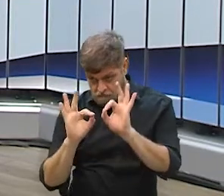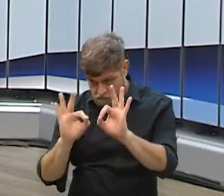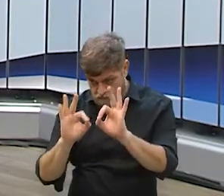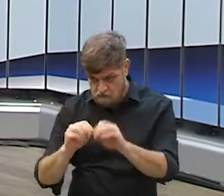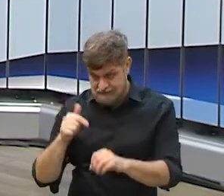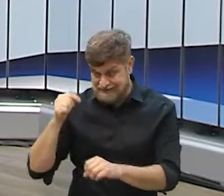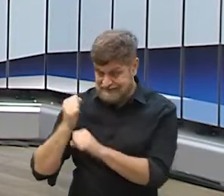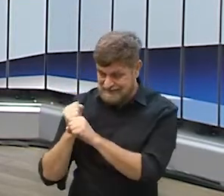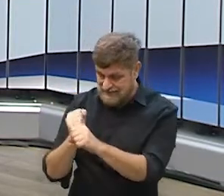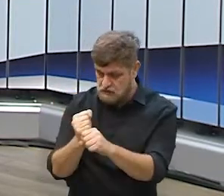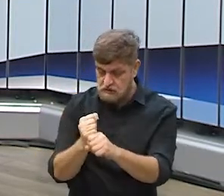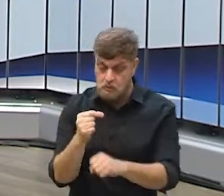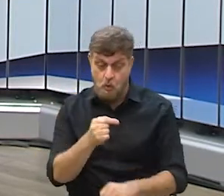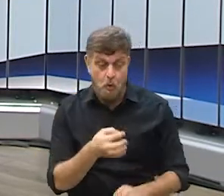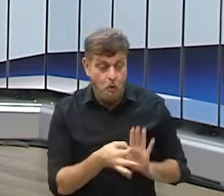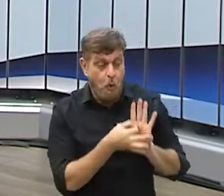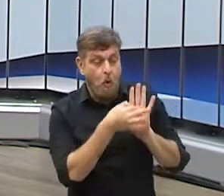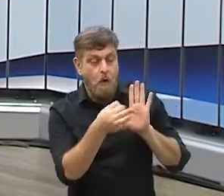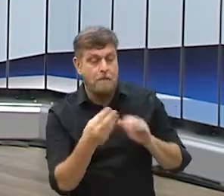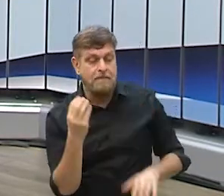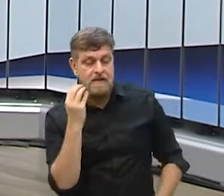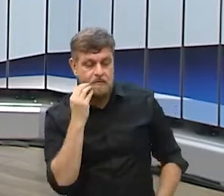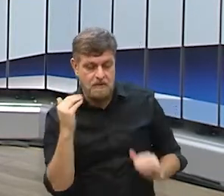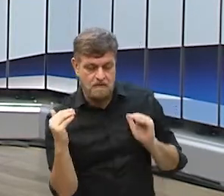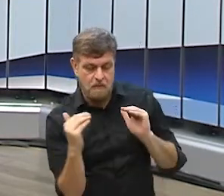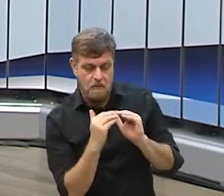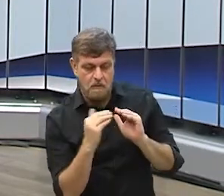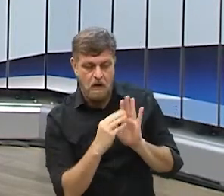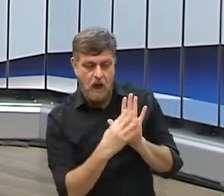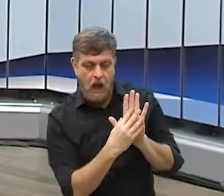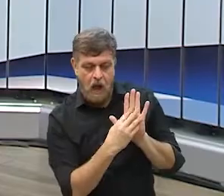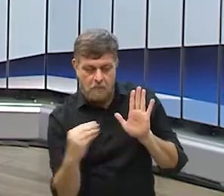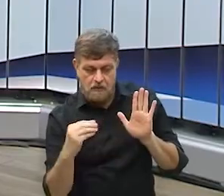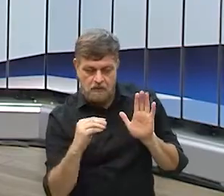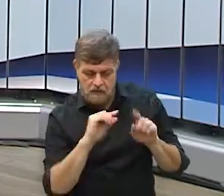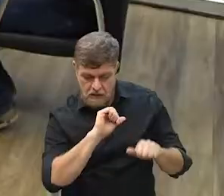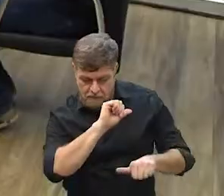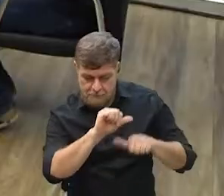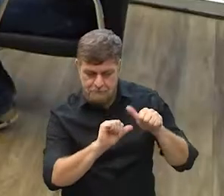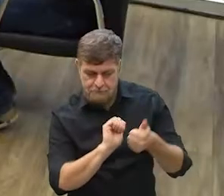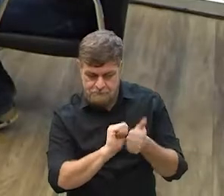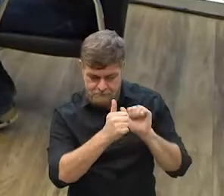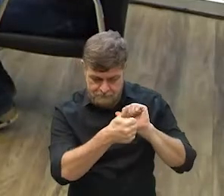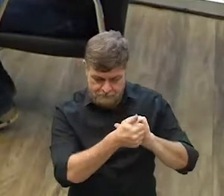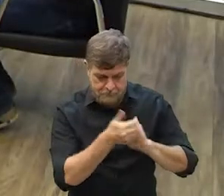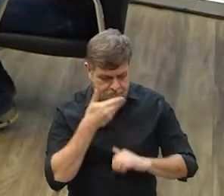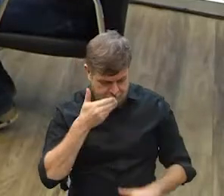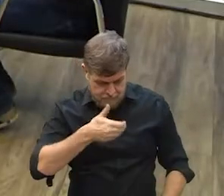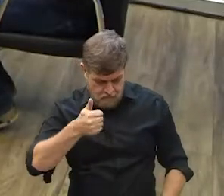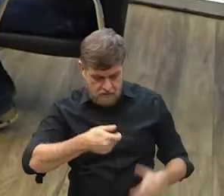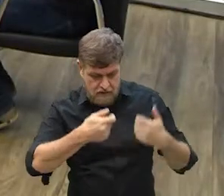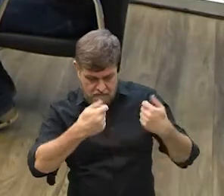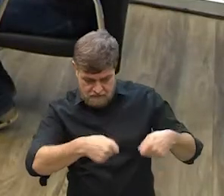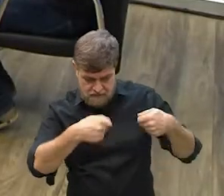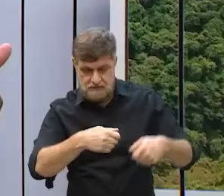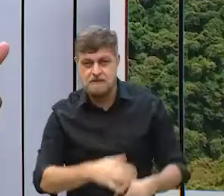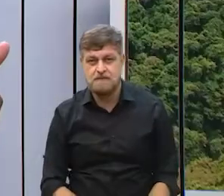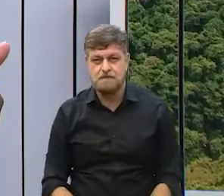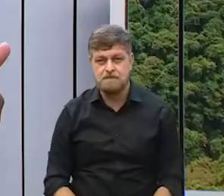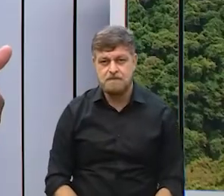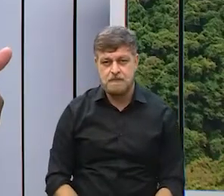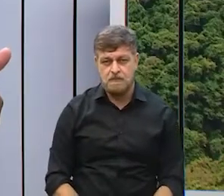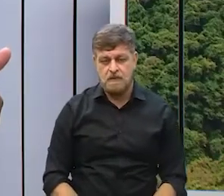concorda com o Igor que este modelo precisa ser melhorado? Com certeza, não só o modelo, né? Porque